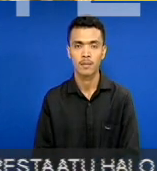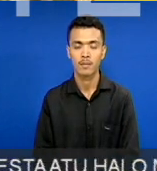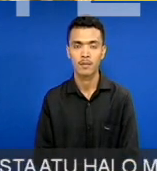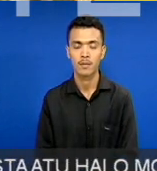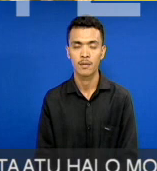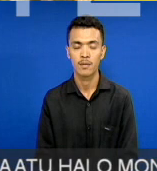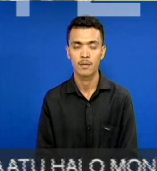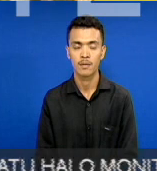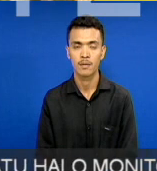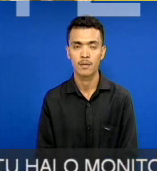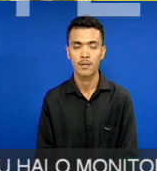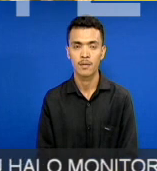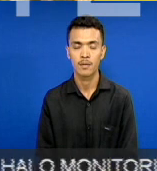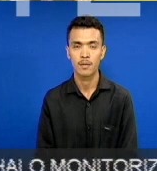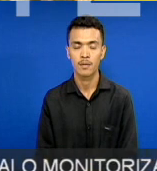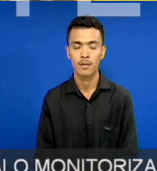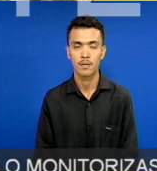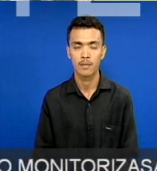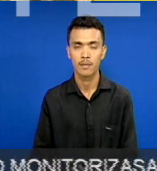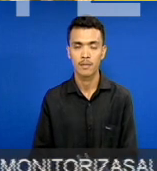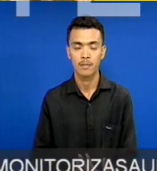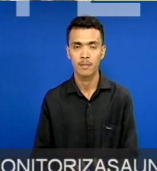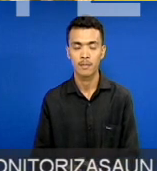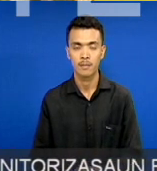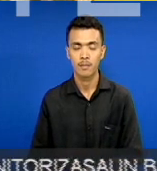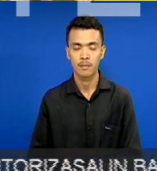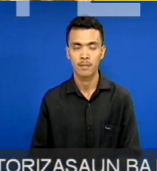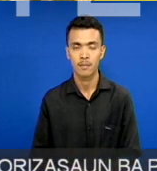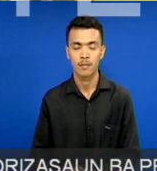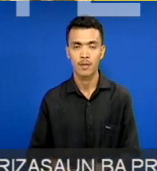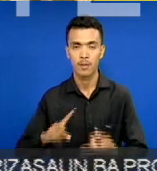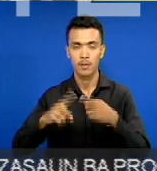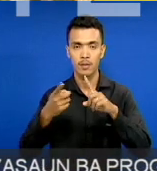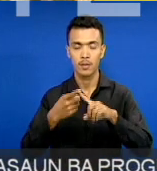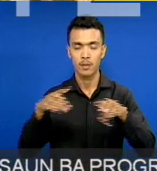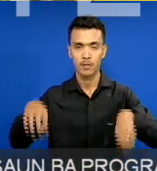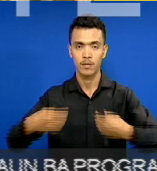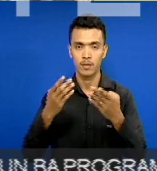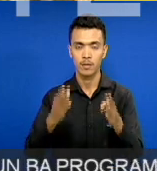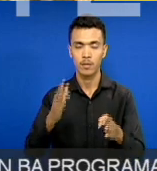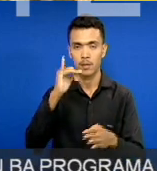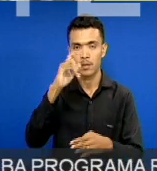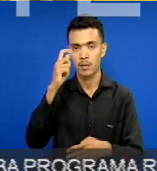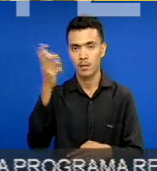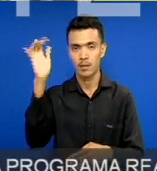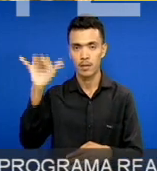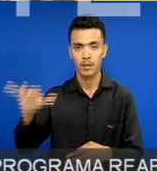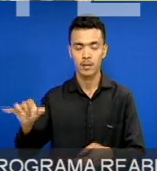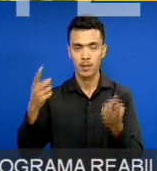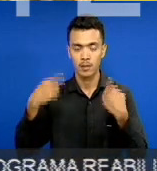ba oin, mesmo tama semana santa. Mai be a minha kolega sira, IT sira nebe agor la ona, paro na sistema sira ne. Sira se